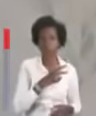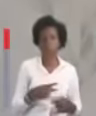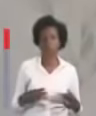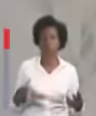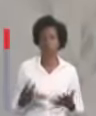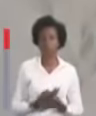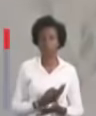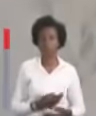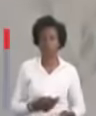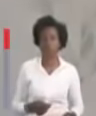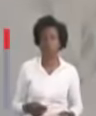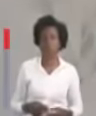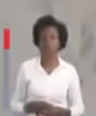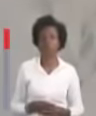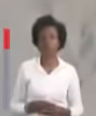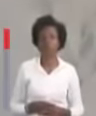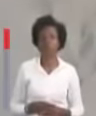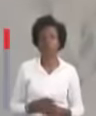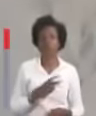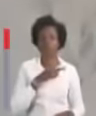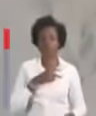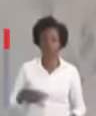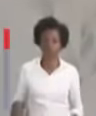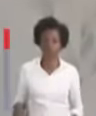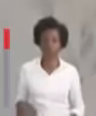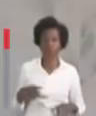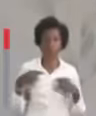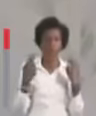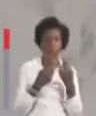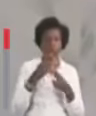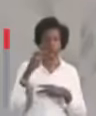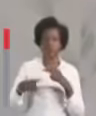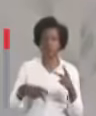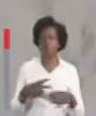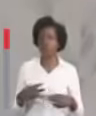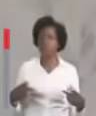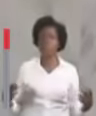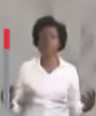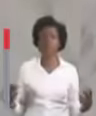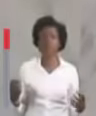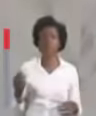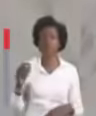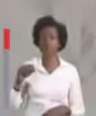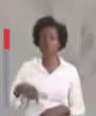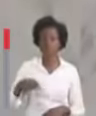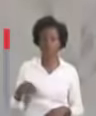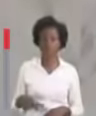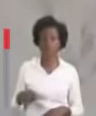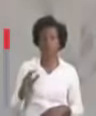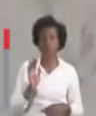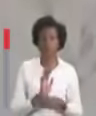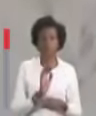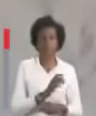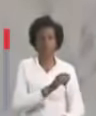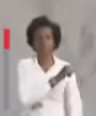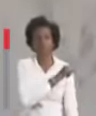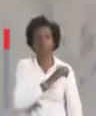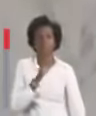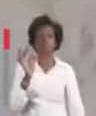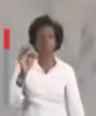o seu presidente nós organizamos muitas audiências públicas a quem defesa os alunos da f-1000 que